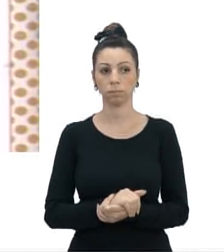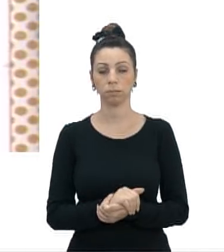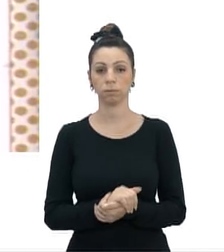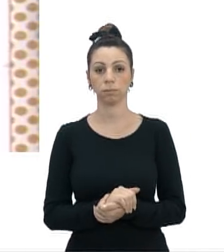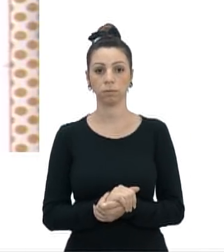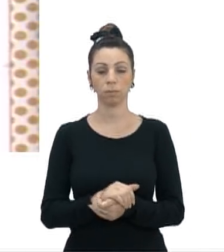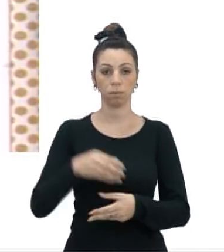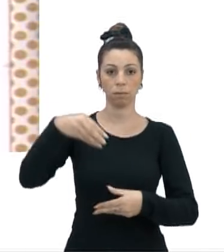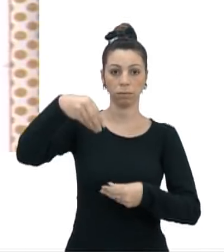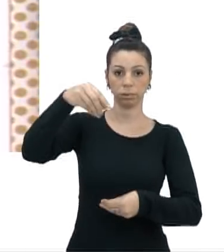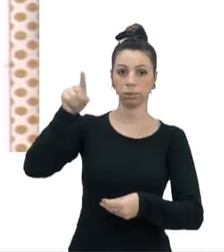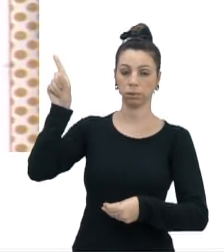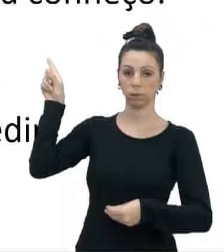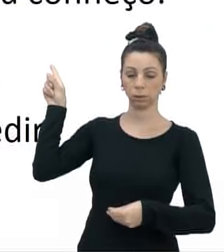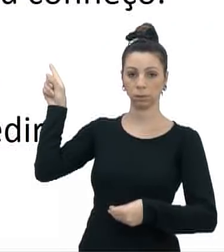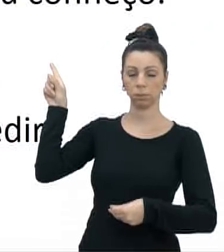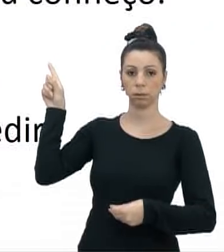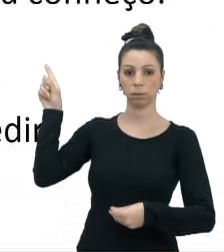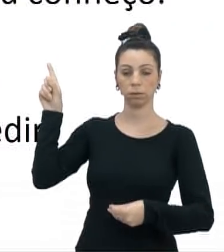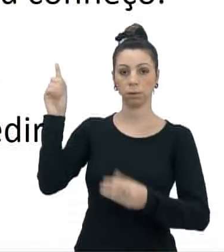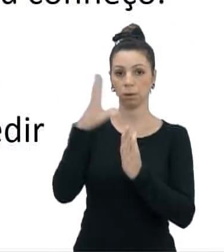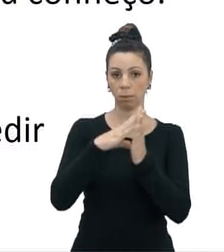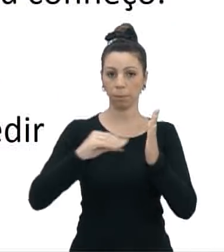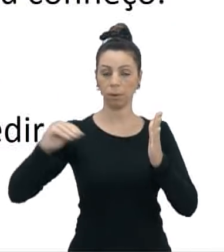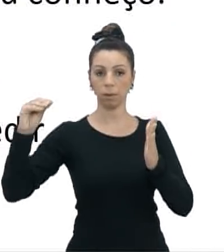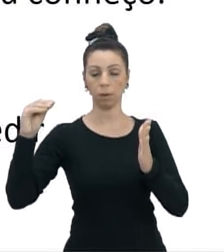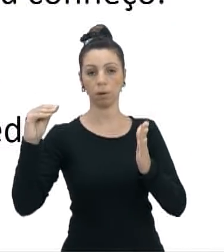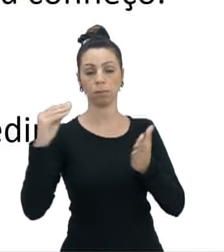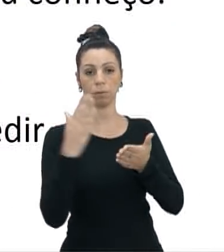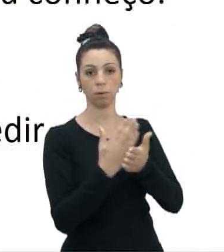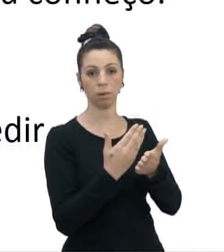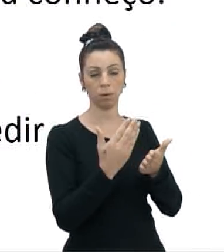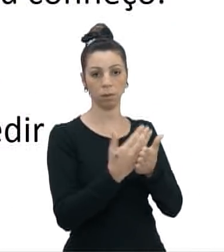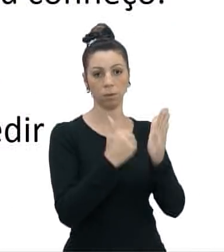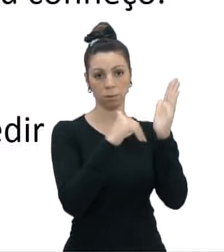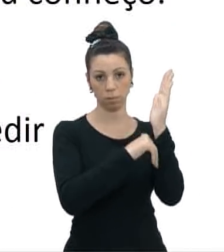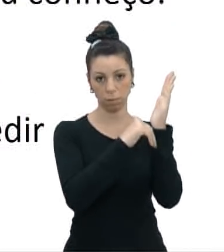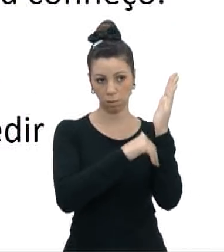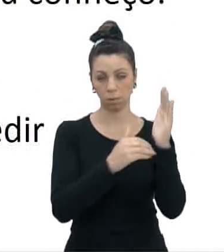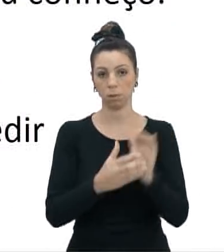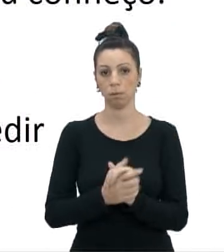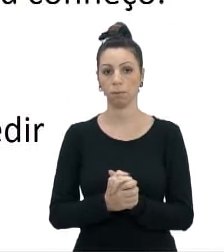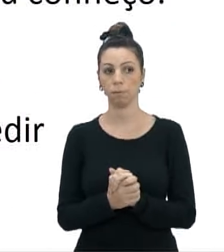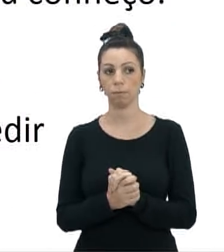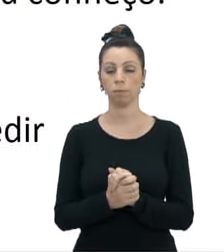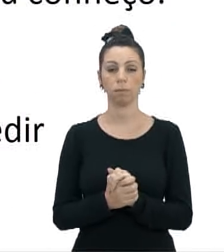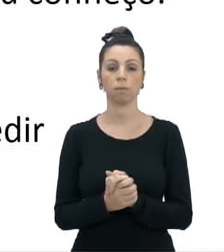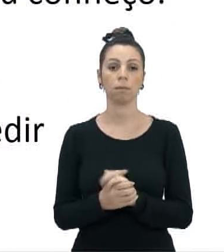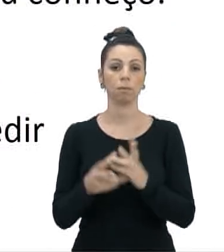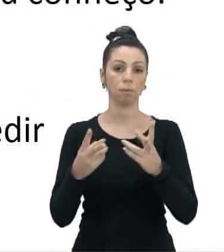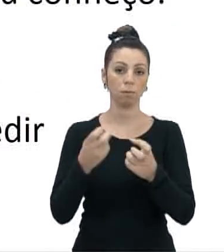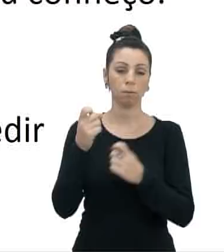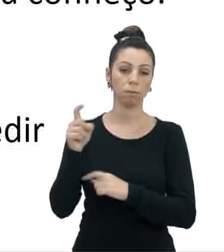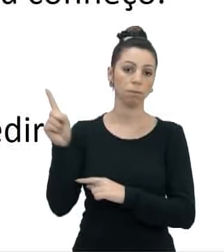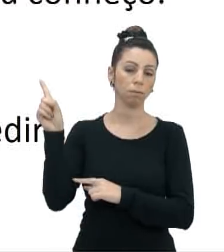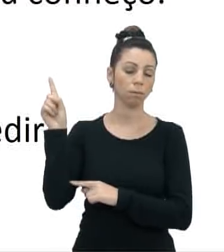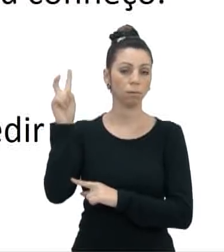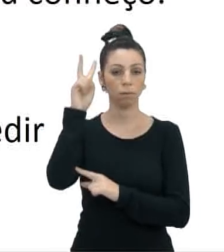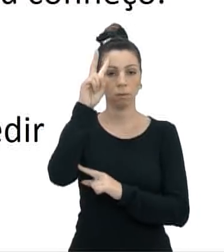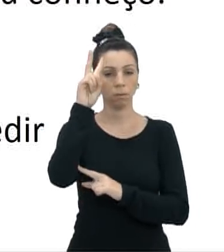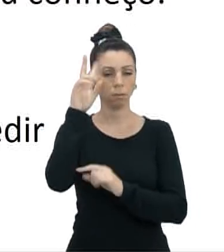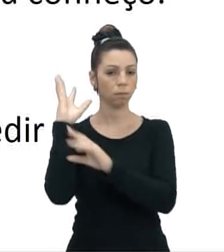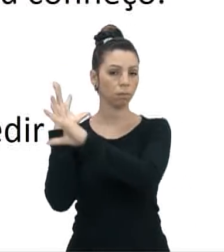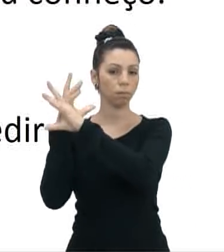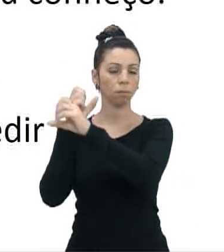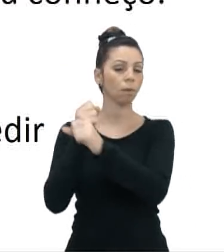Primeira página, imitando um diário. E aí, observe aqui então, tentem